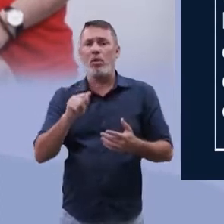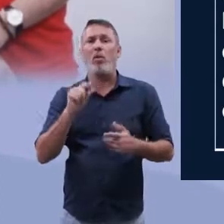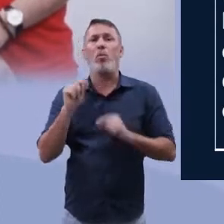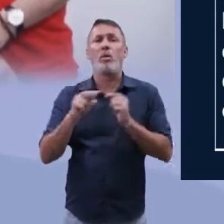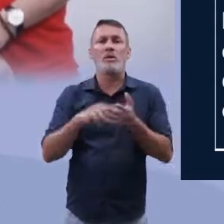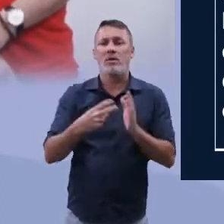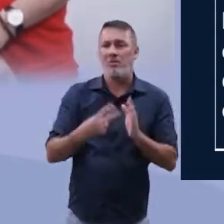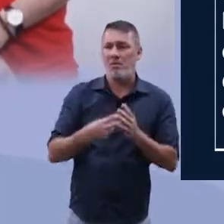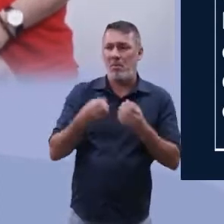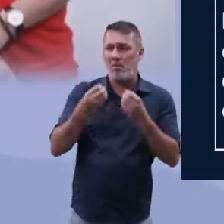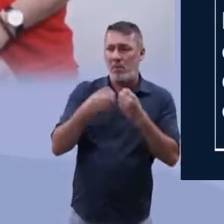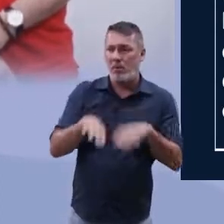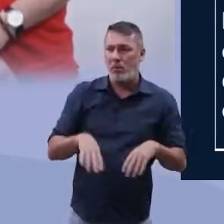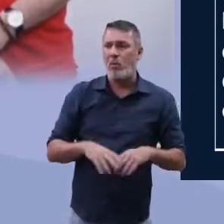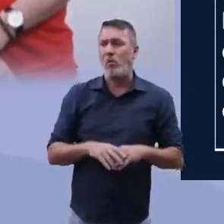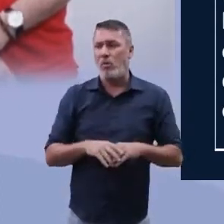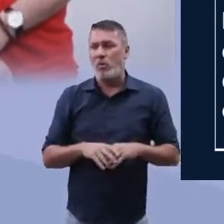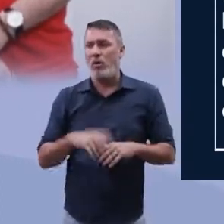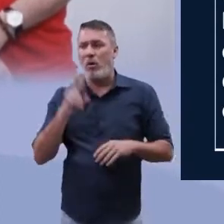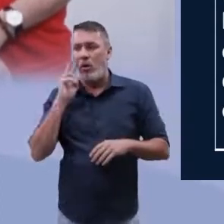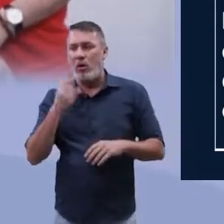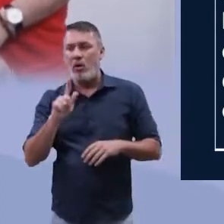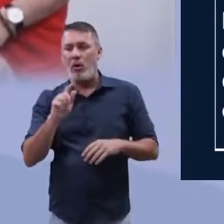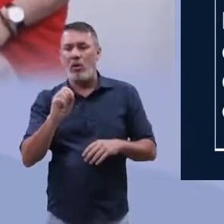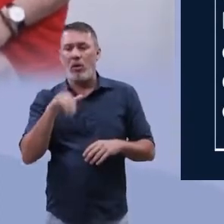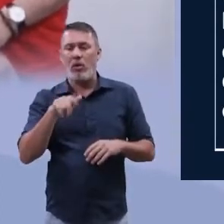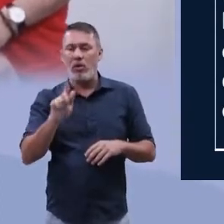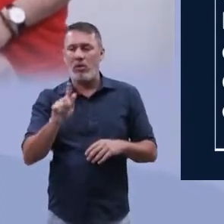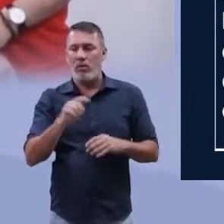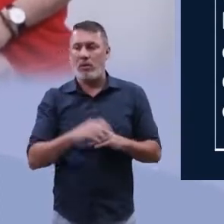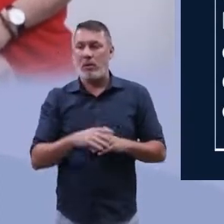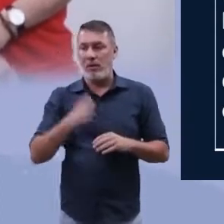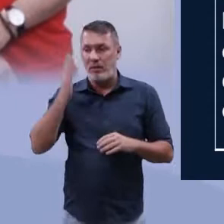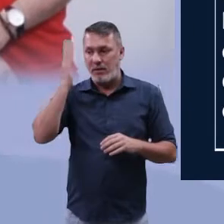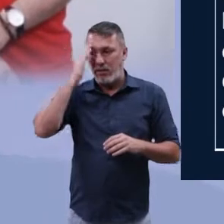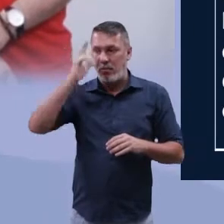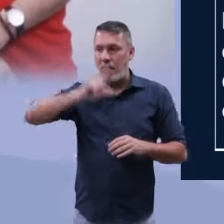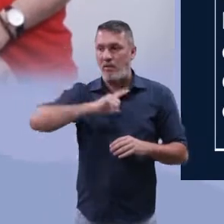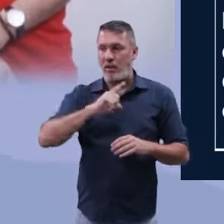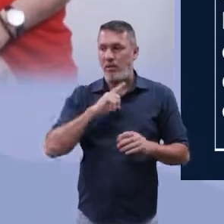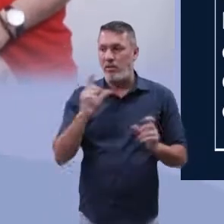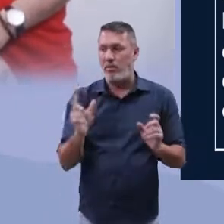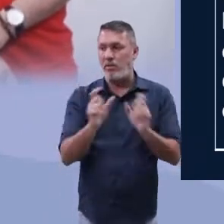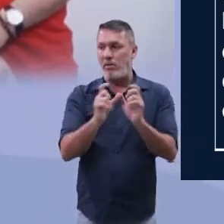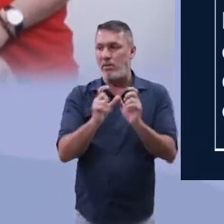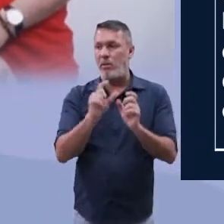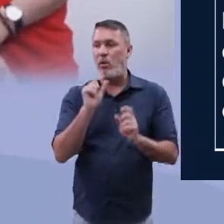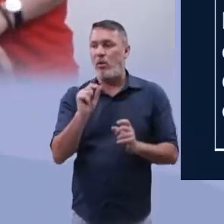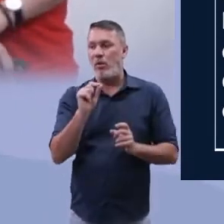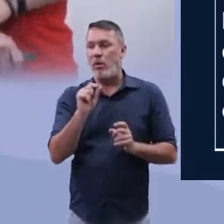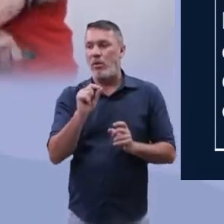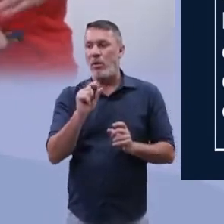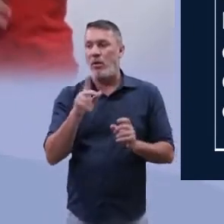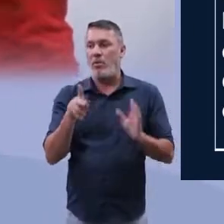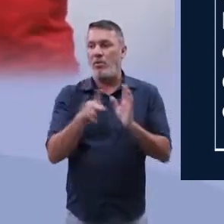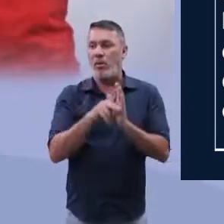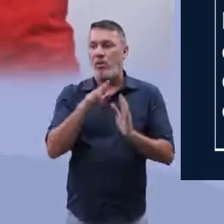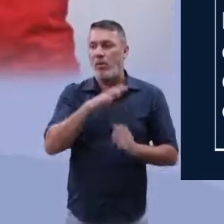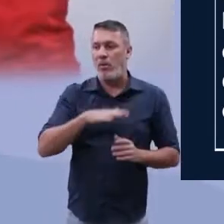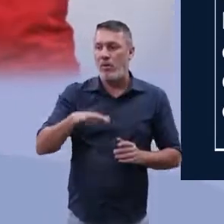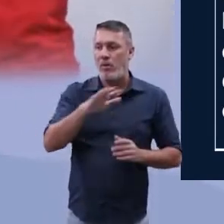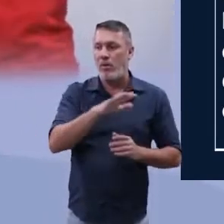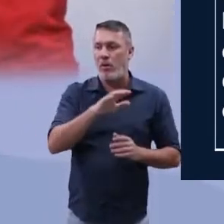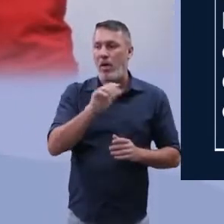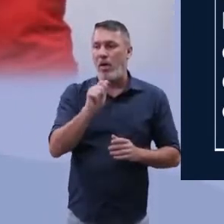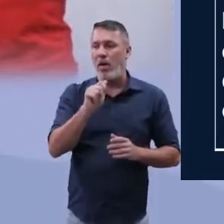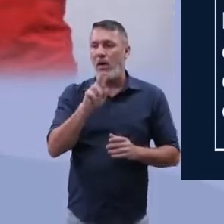ali? You going. Tá. Então, a gente sabe que por ser o you, tem que ser are. Mas are tem em todos